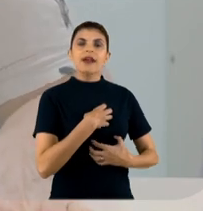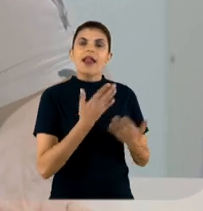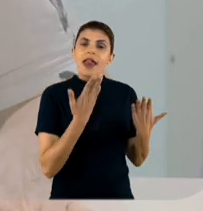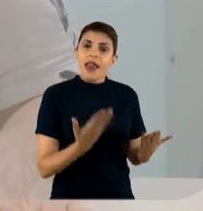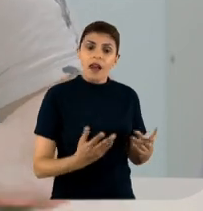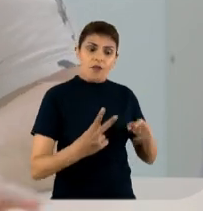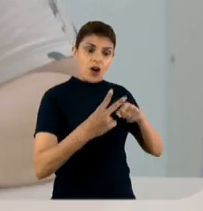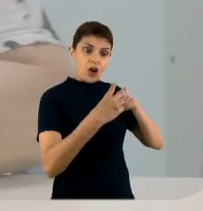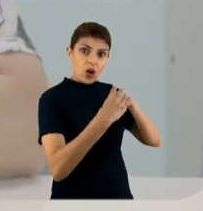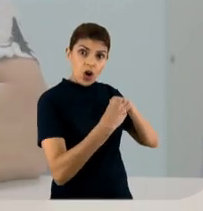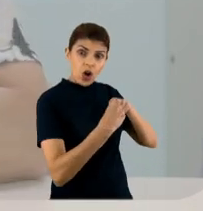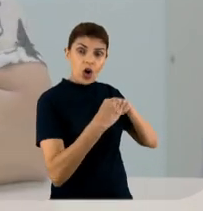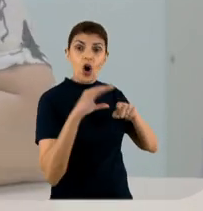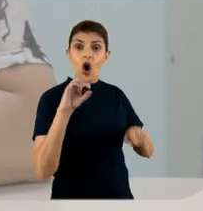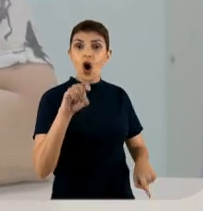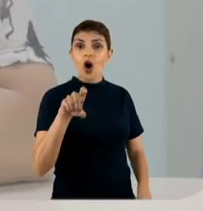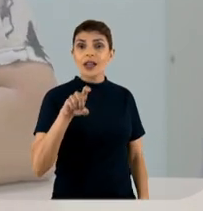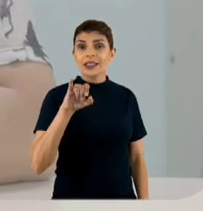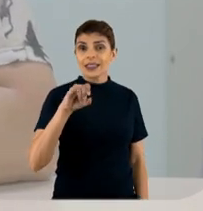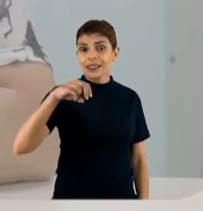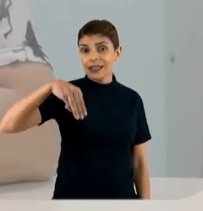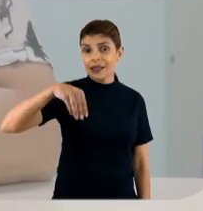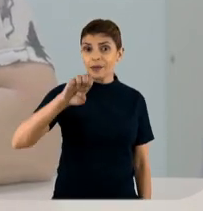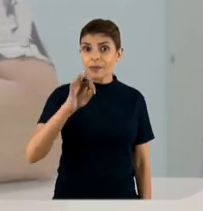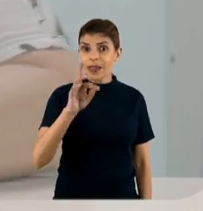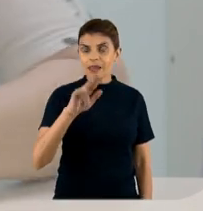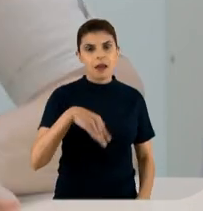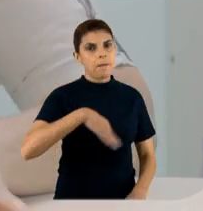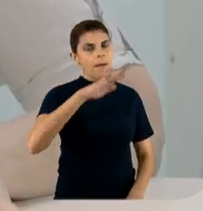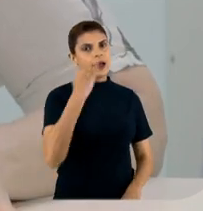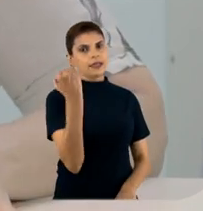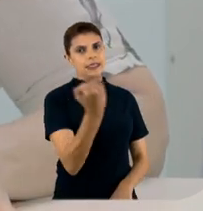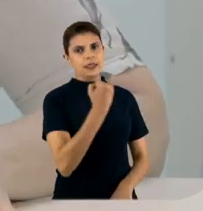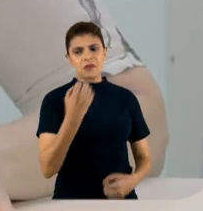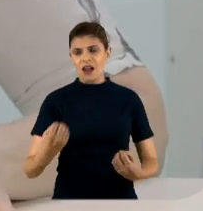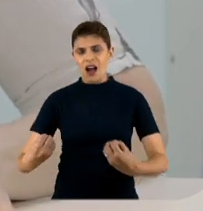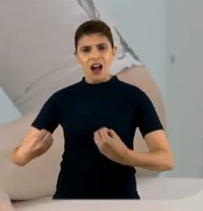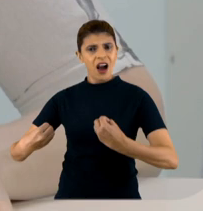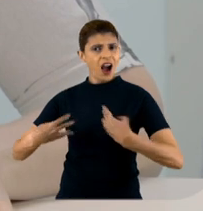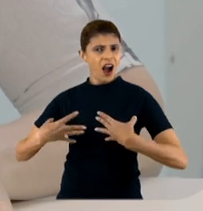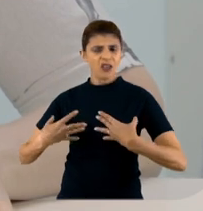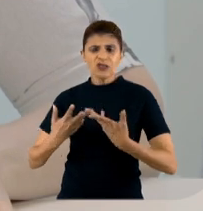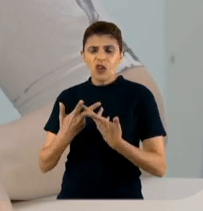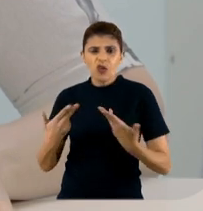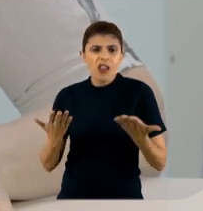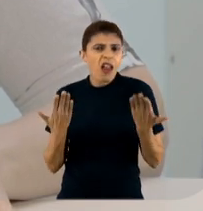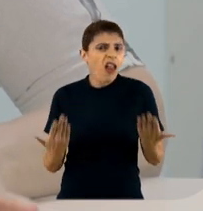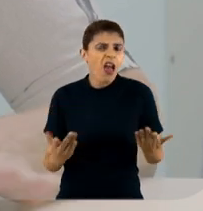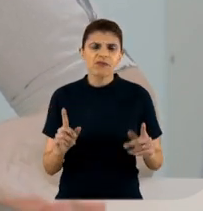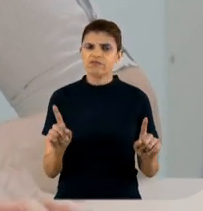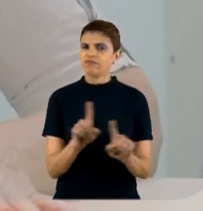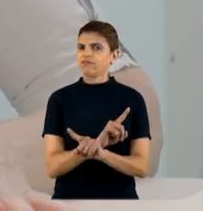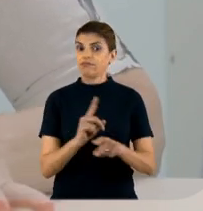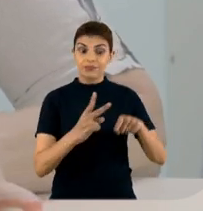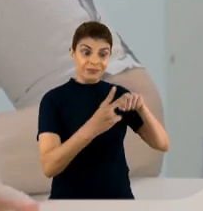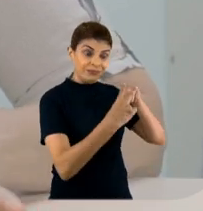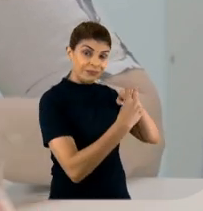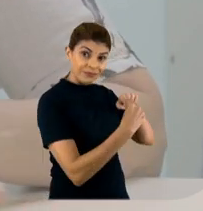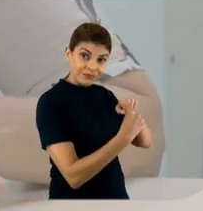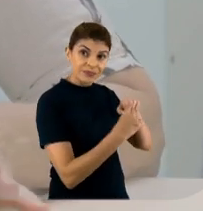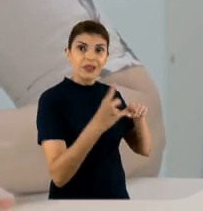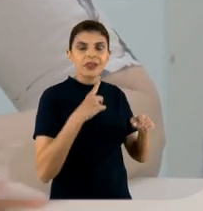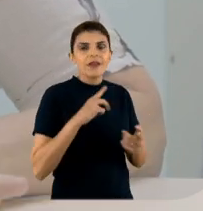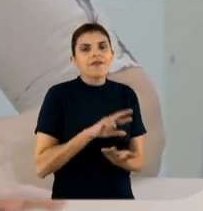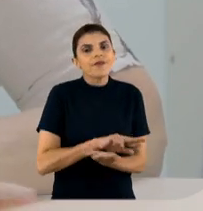oximetria é muito mais importante do que o raio x A gente não tem feito raio x nos casos leves e isso